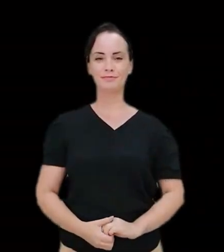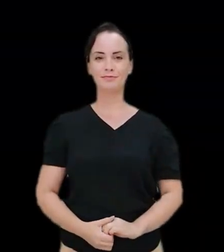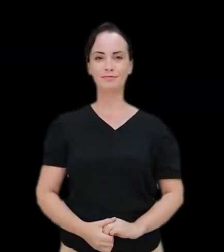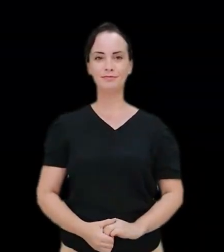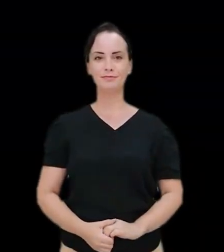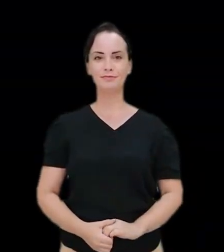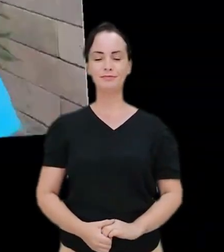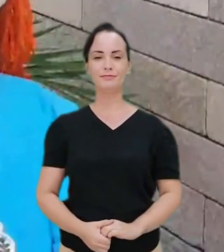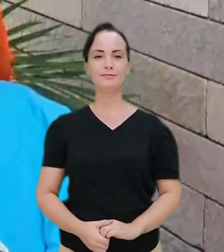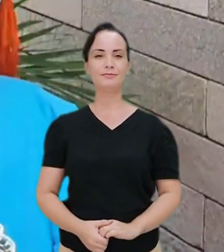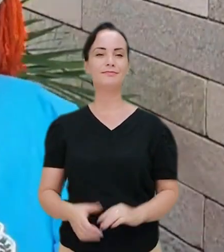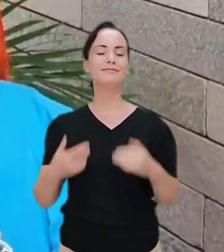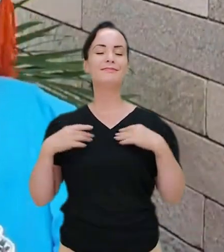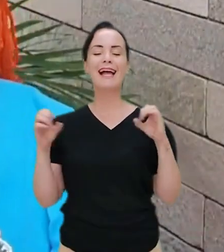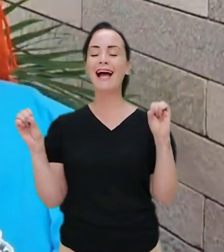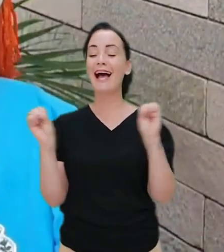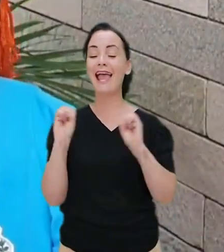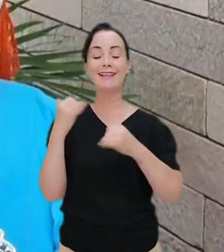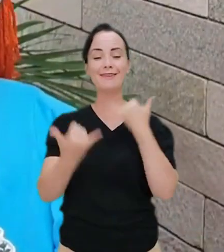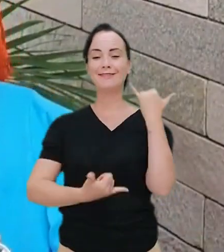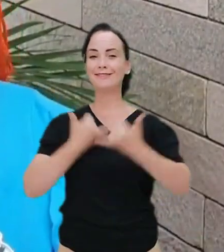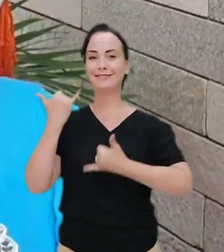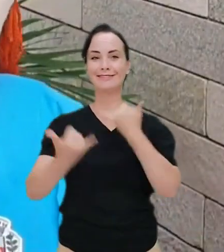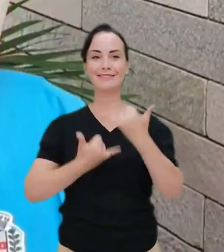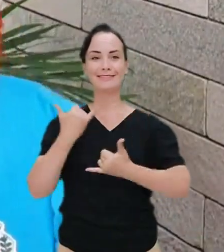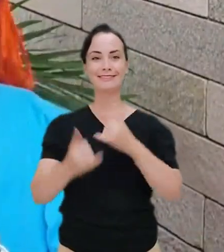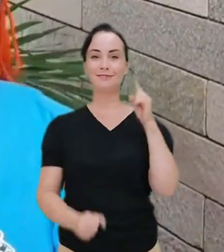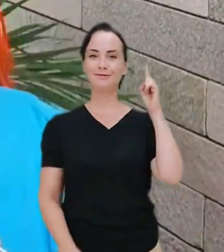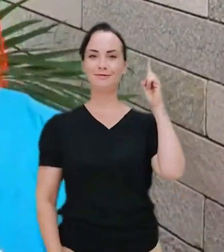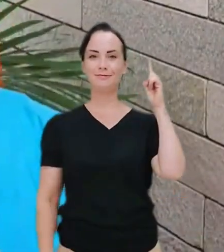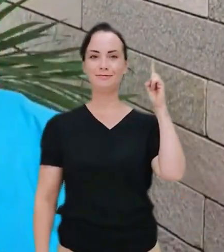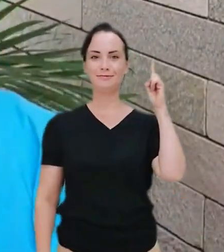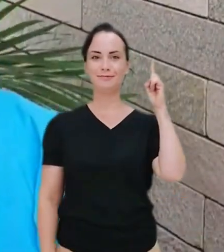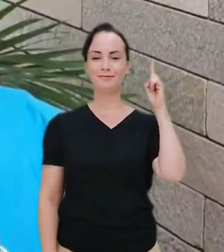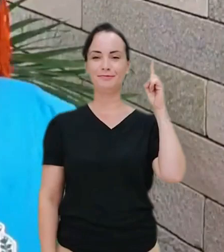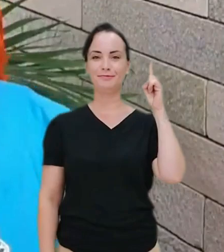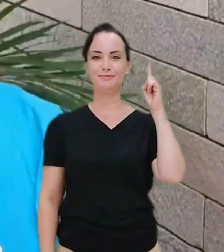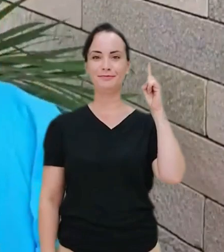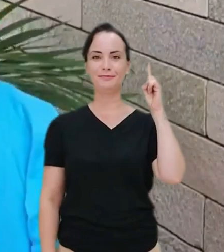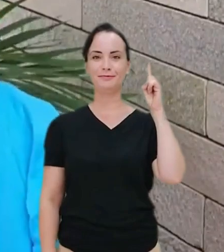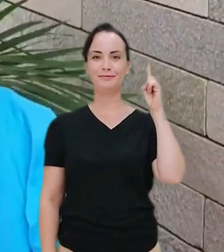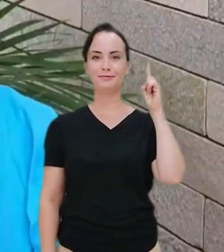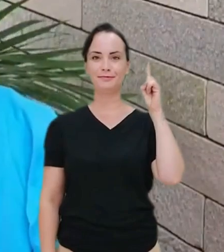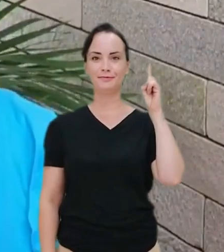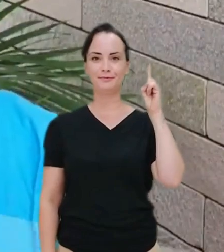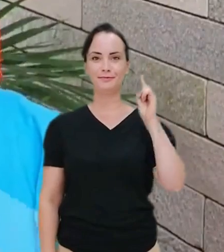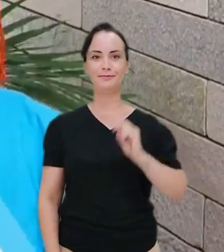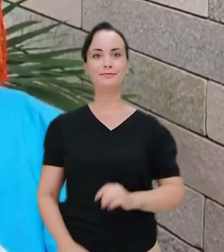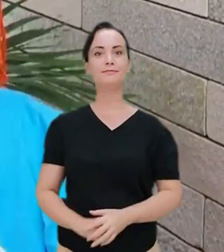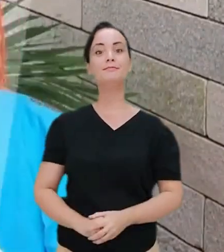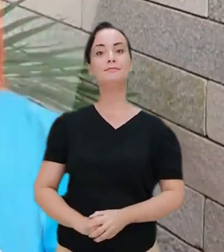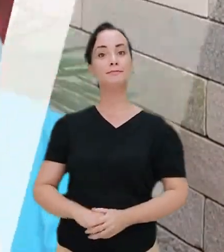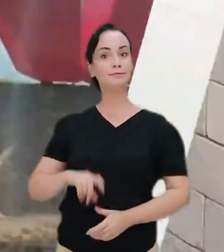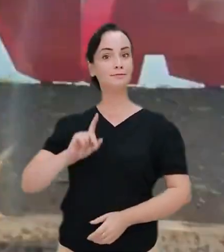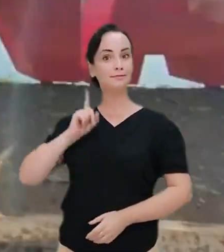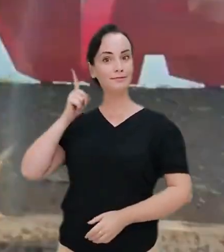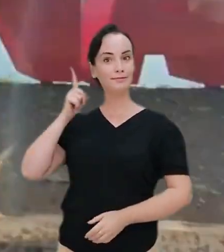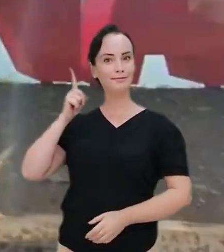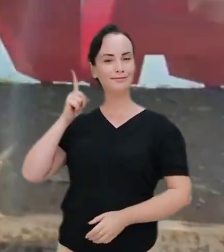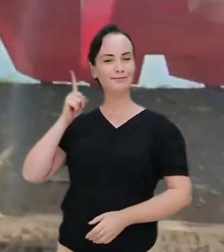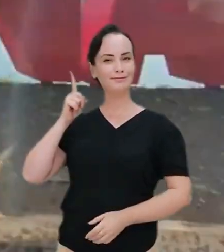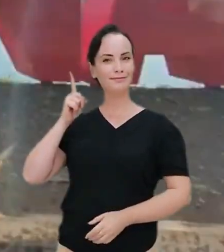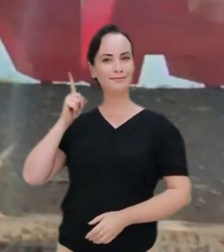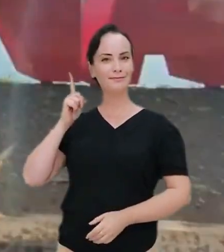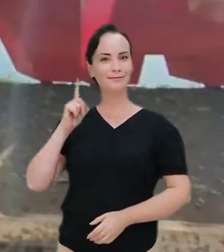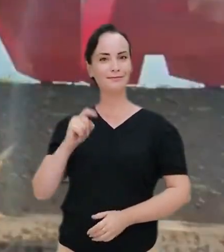play! I love to play, teacher! I'm ready! Are you ready?